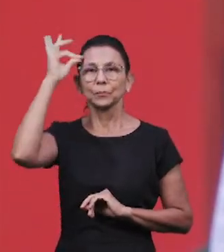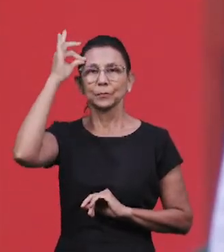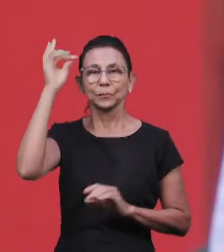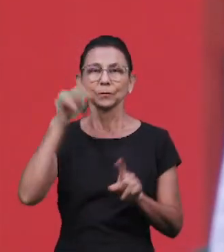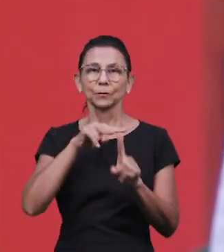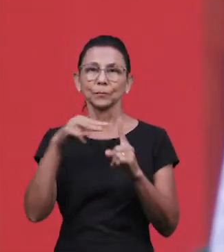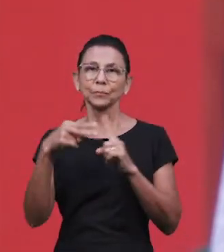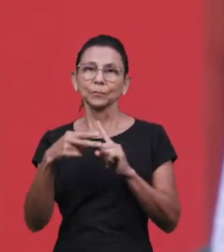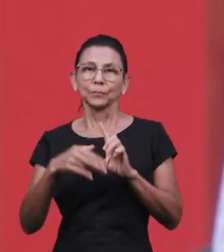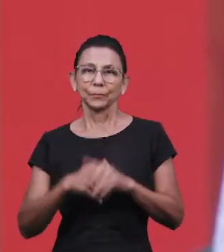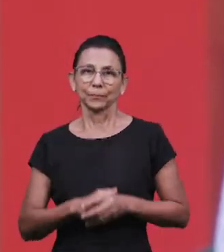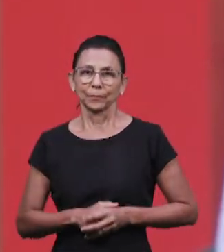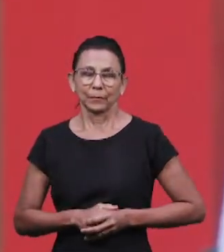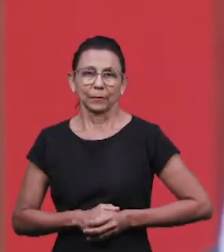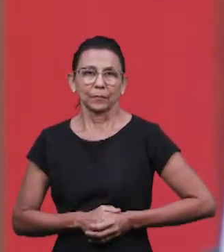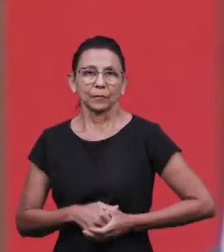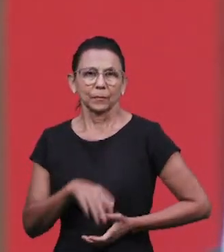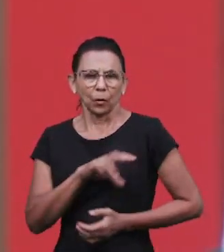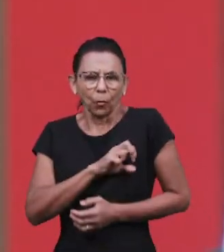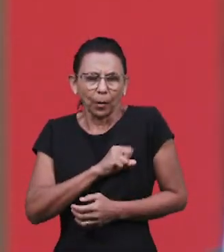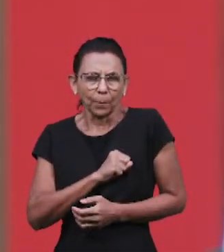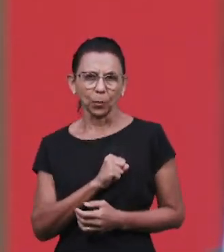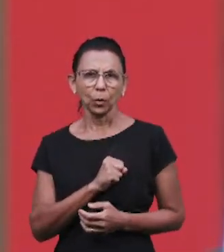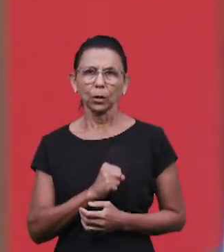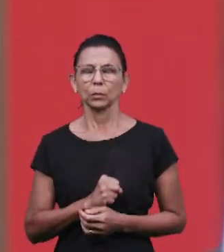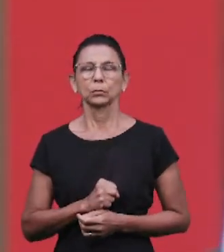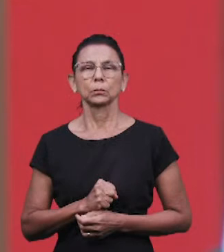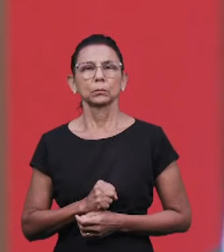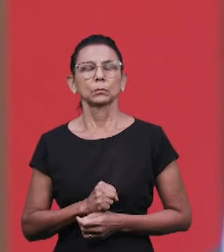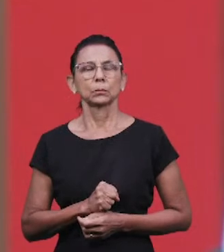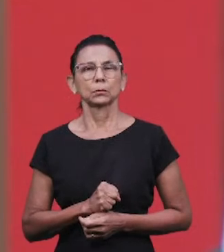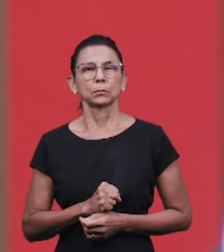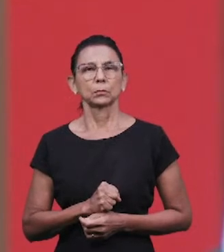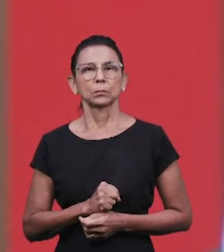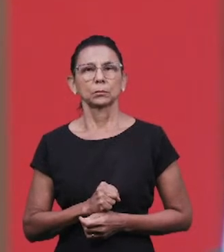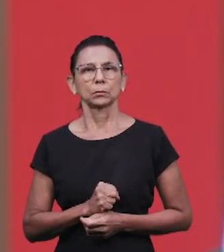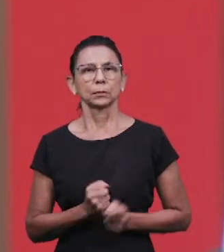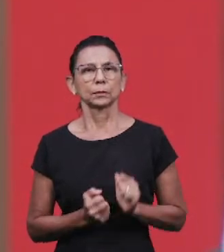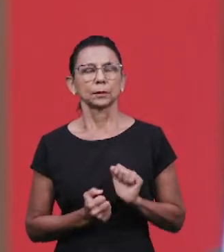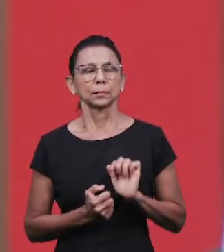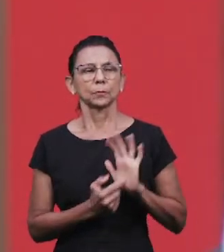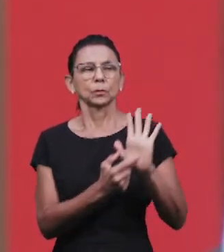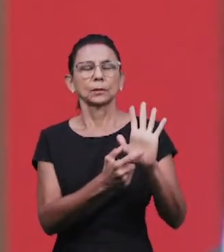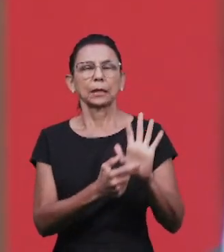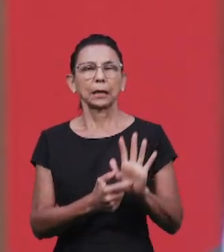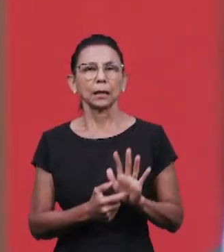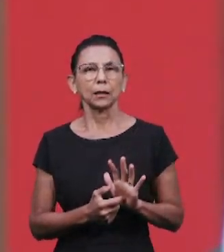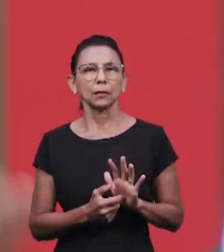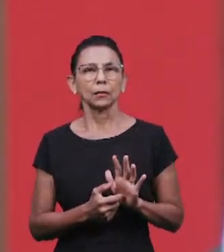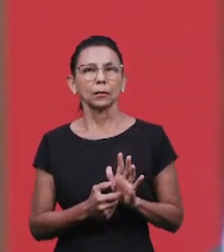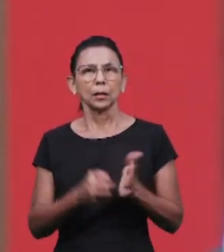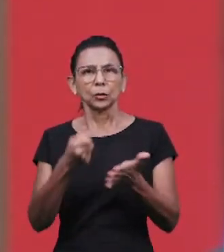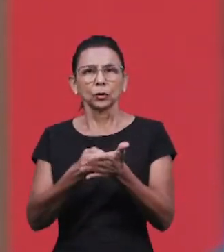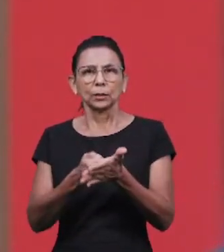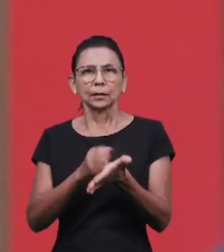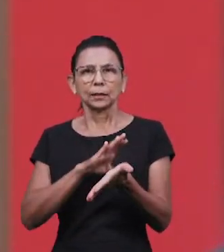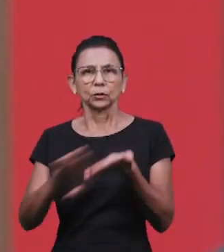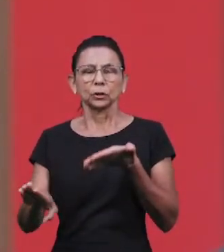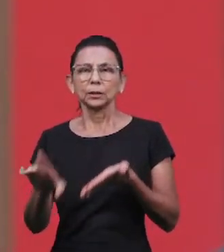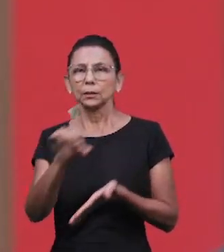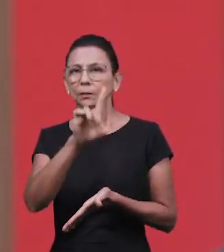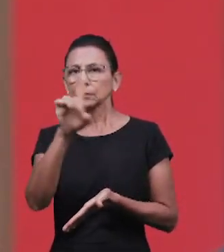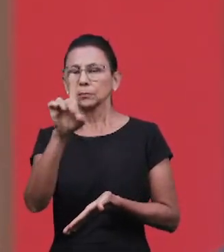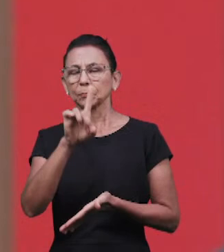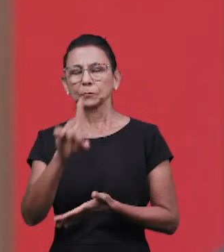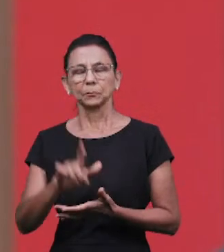sua autoridade. Então você está ali, você mostra para ele, dá a condição dele voltar a ter a candeia